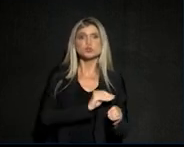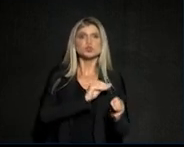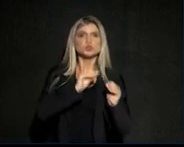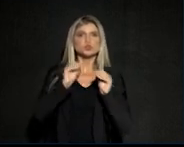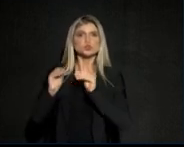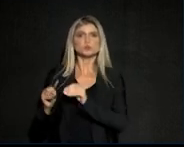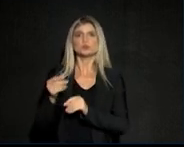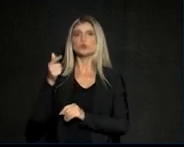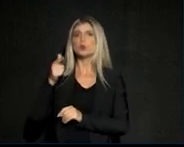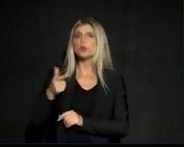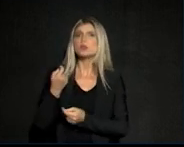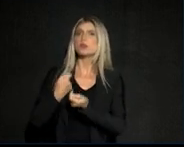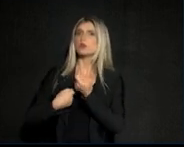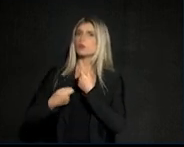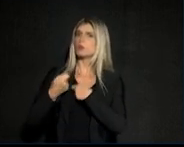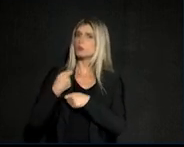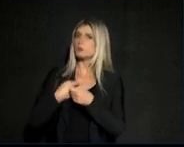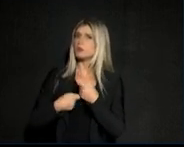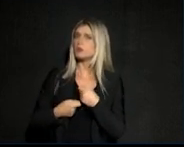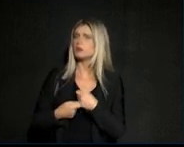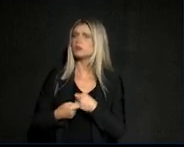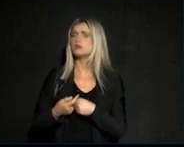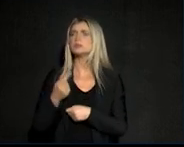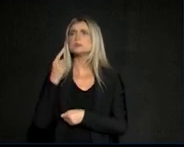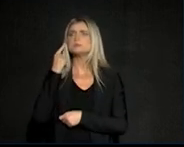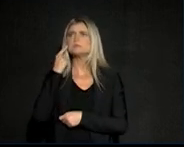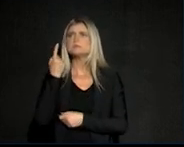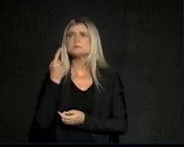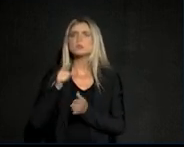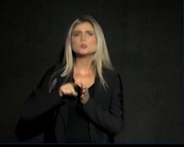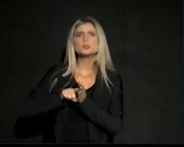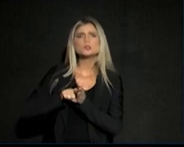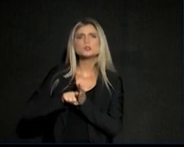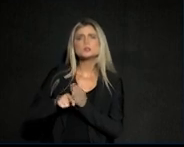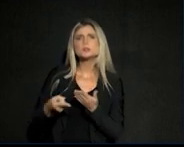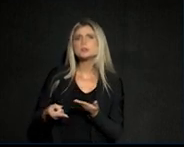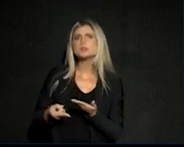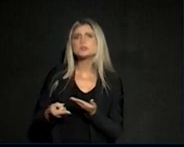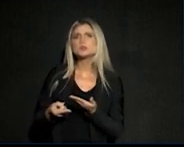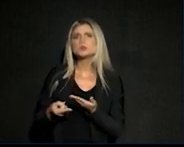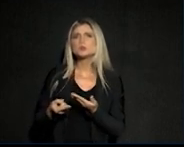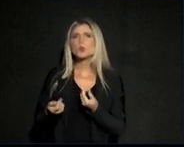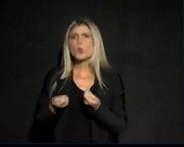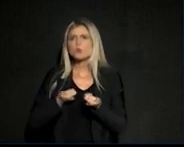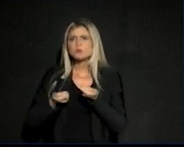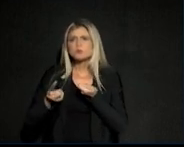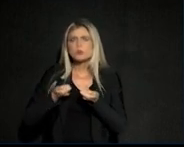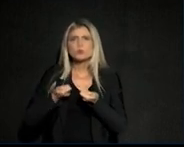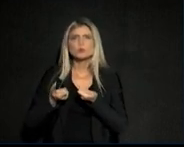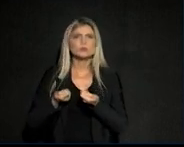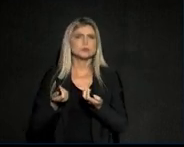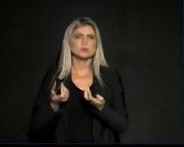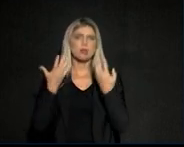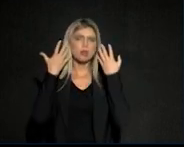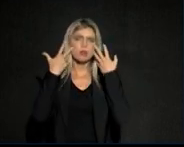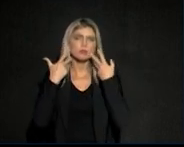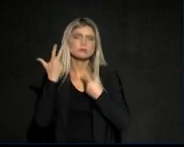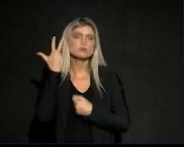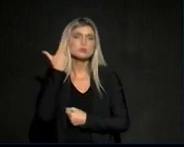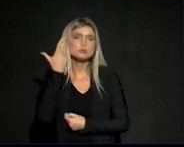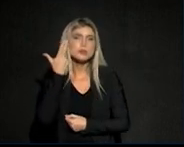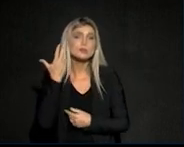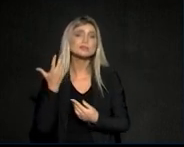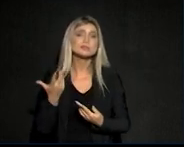econômicos substanciais Você fica muito sujeito a funcionamento de órgão de Controle judiciário a quase que isso natural então Isso